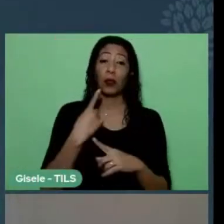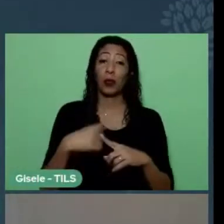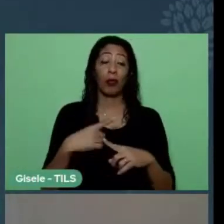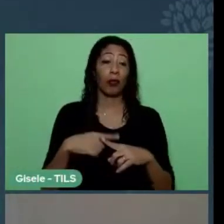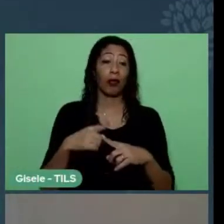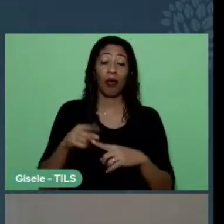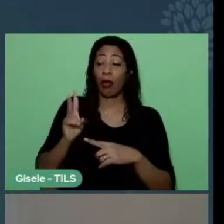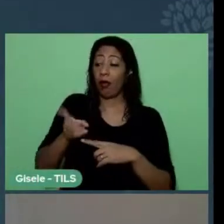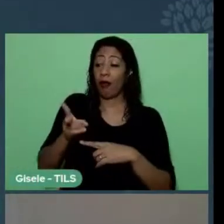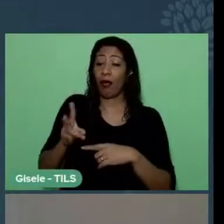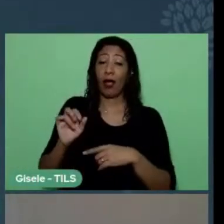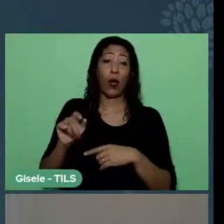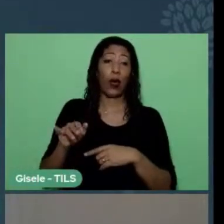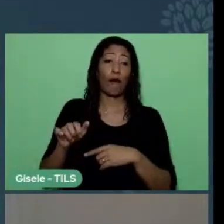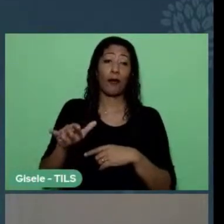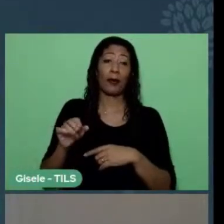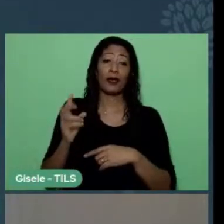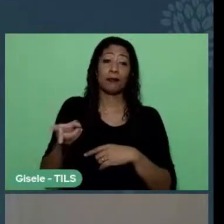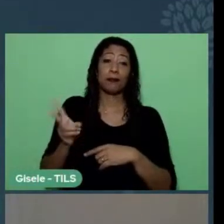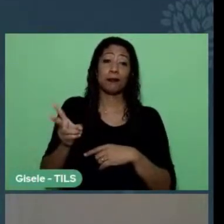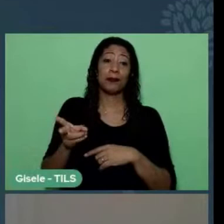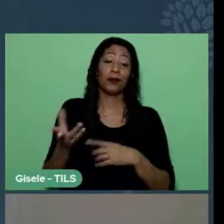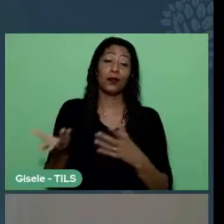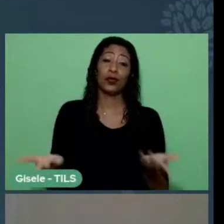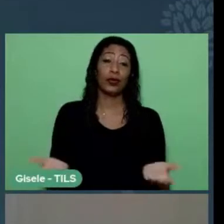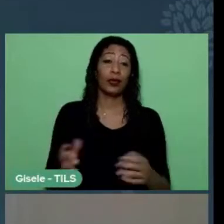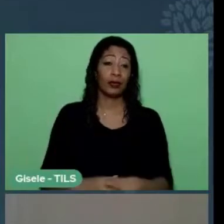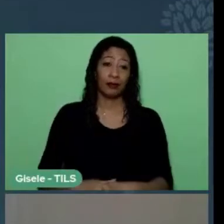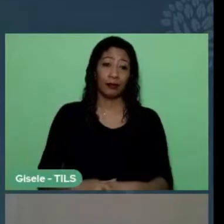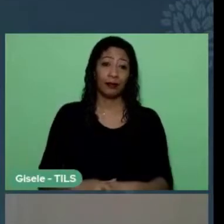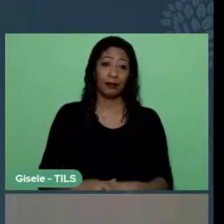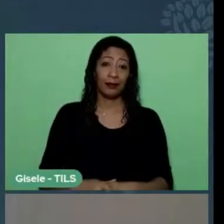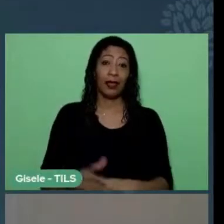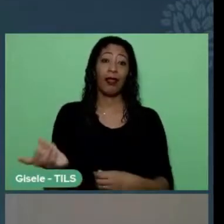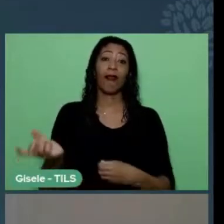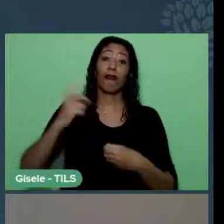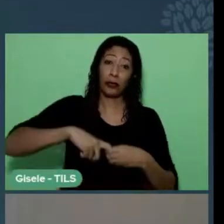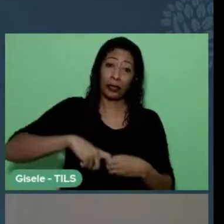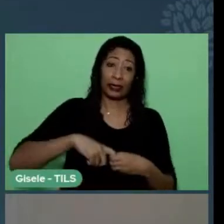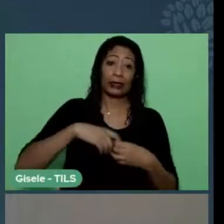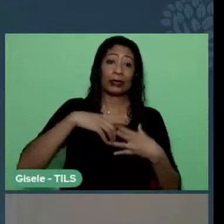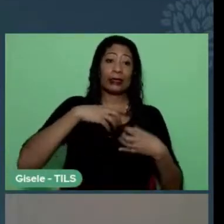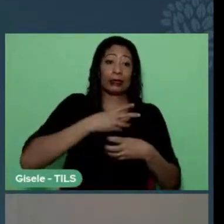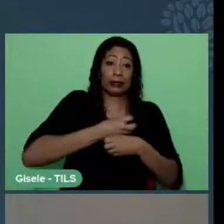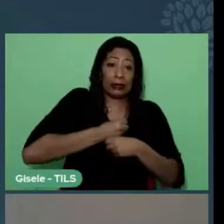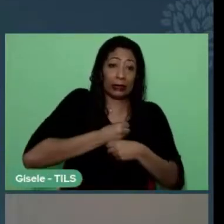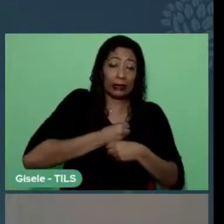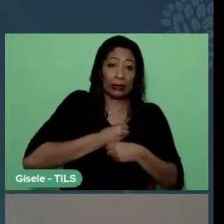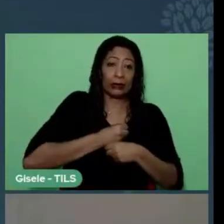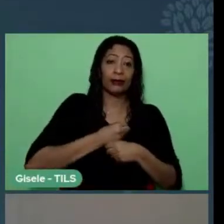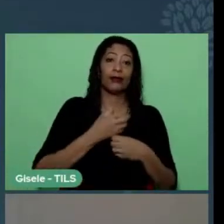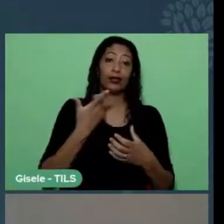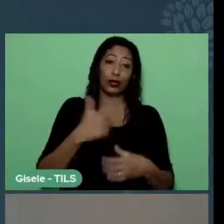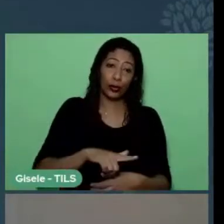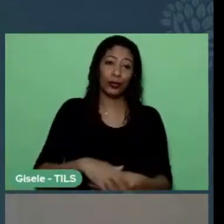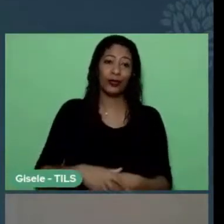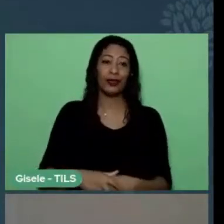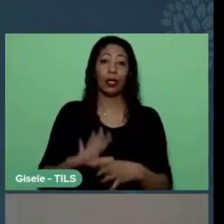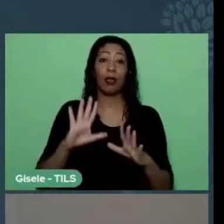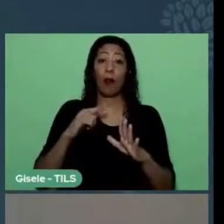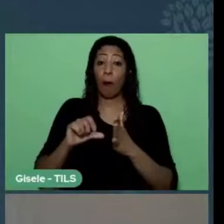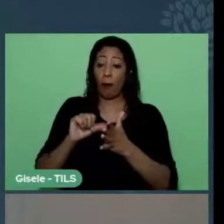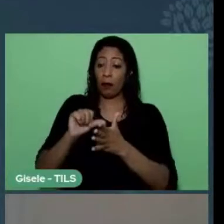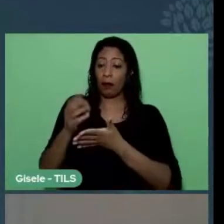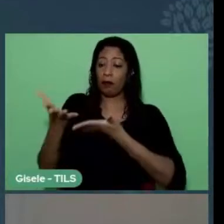efeito do broncodilatador e tudo vai voltar e o paciente vai voltar a ter sintomas. Então, vamos sempre tratar a inflamação da asma, que é o processo mais importante